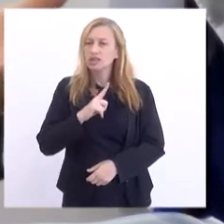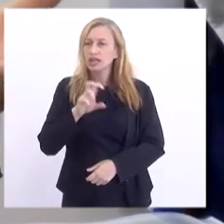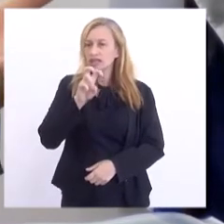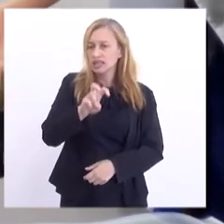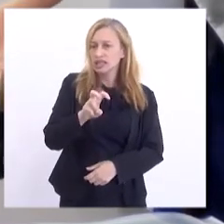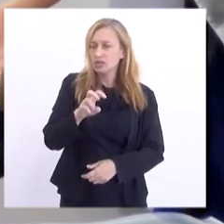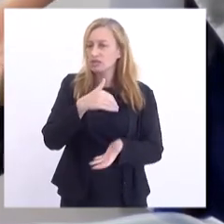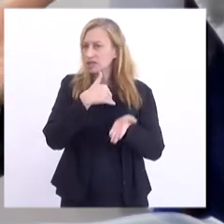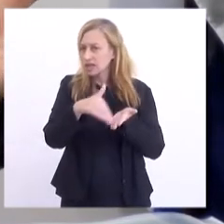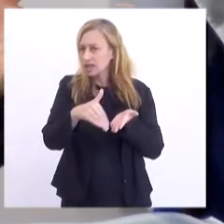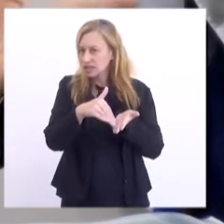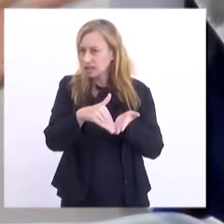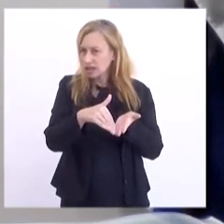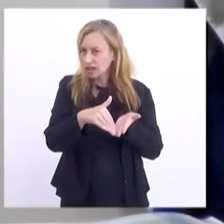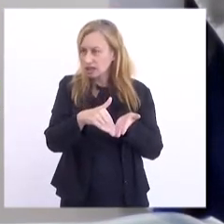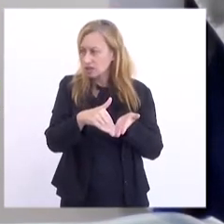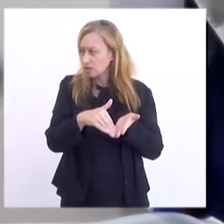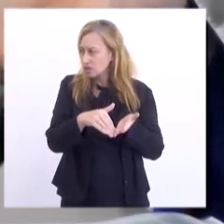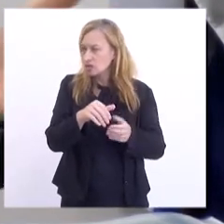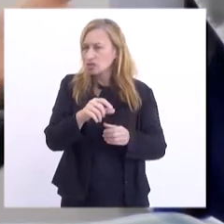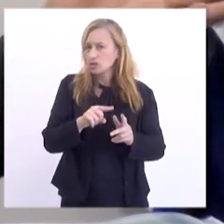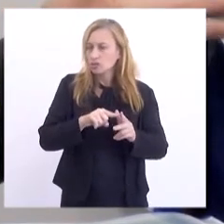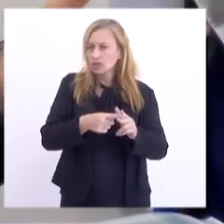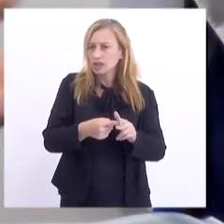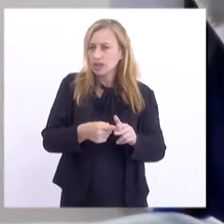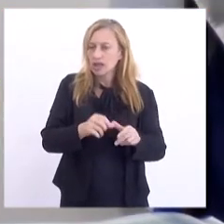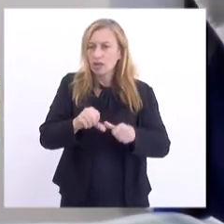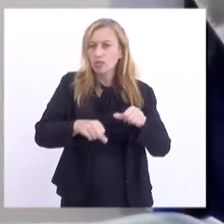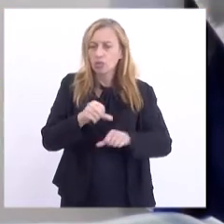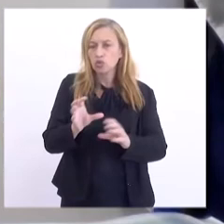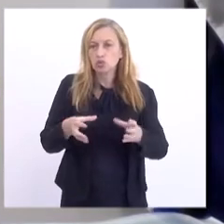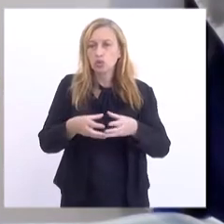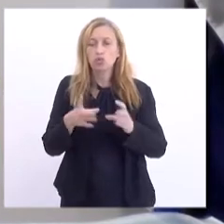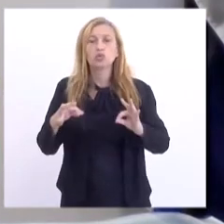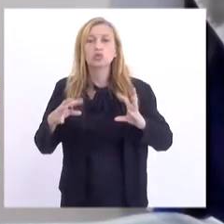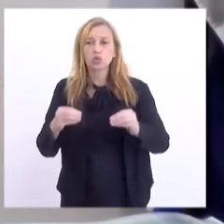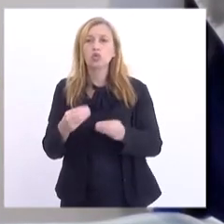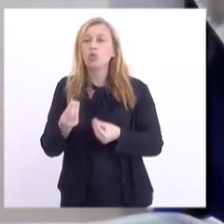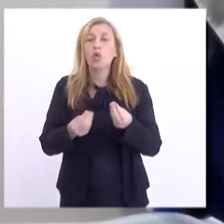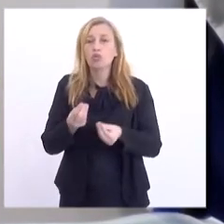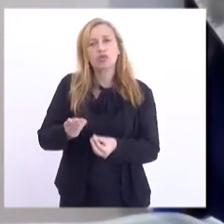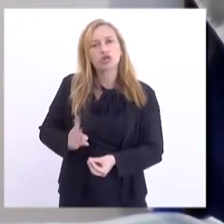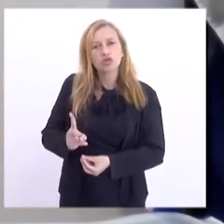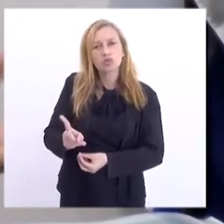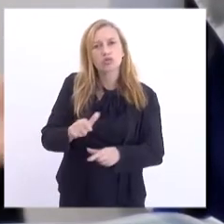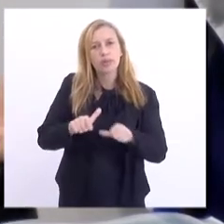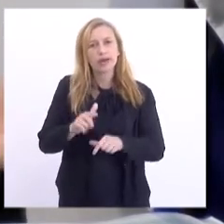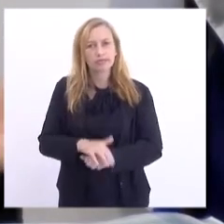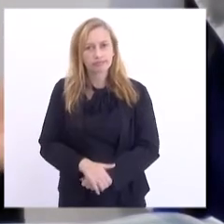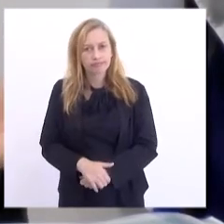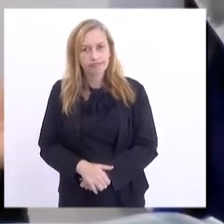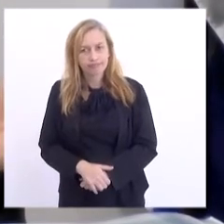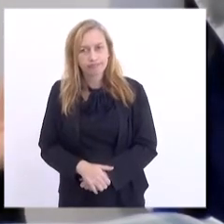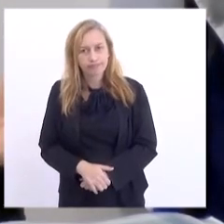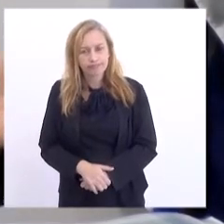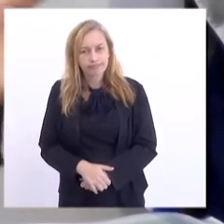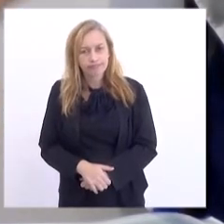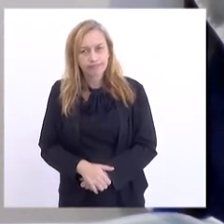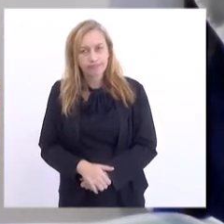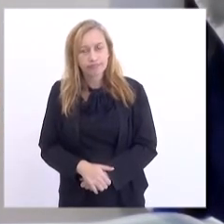cinco secretários e não se alteram muda as equipes toda continuidade eu fumo um bom